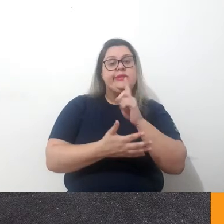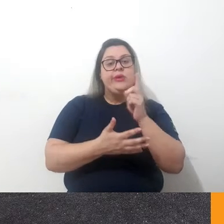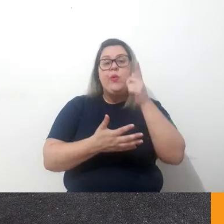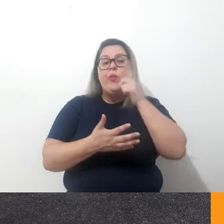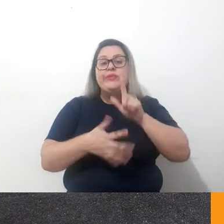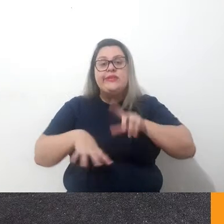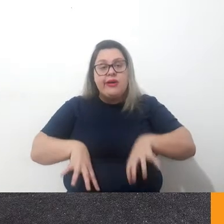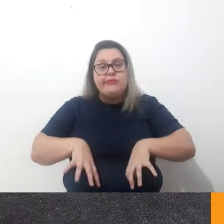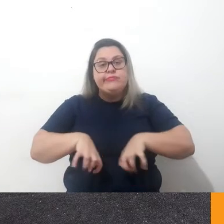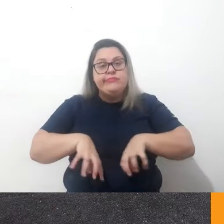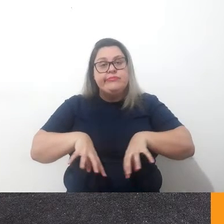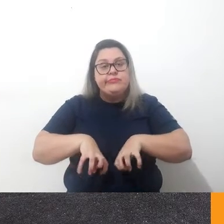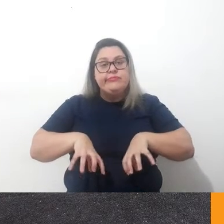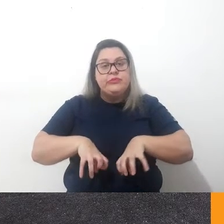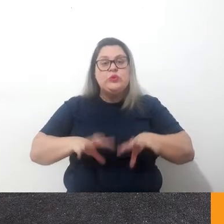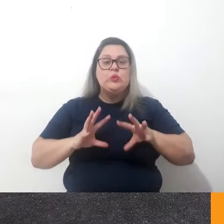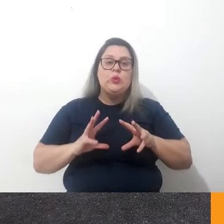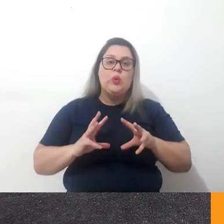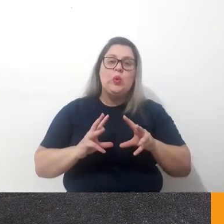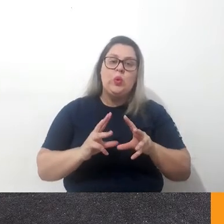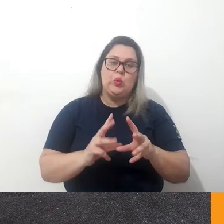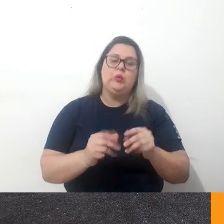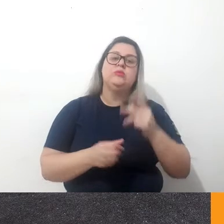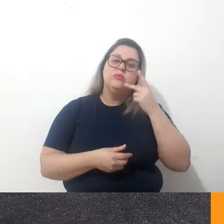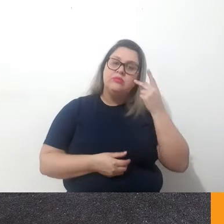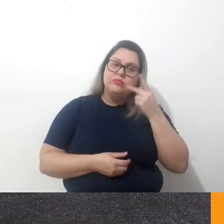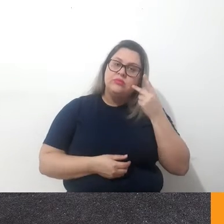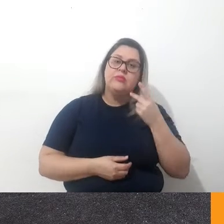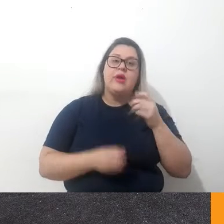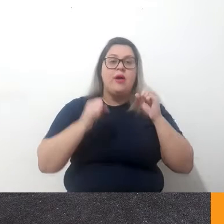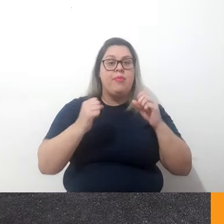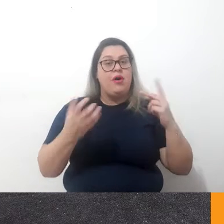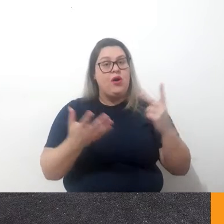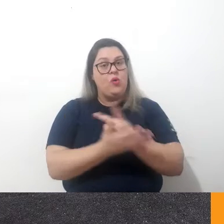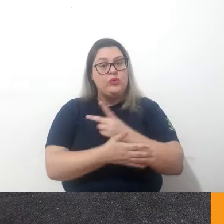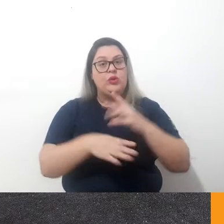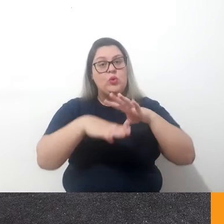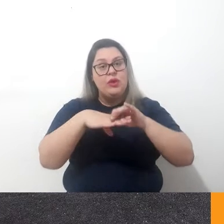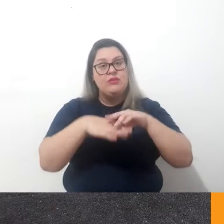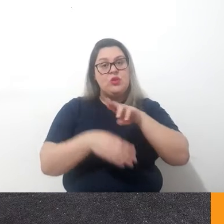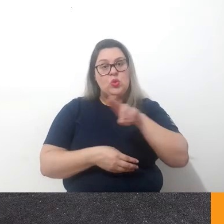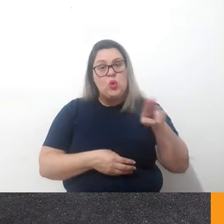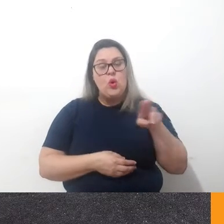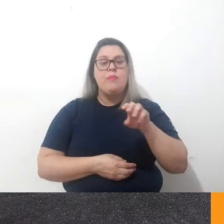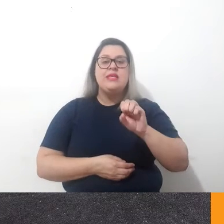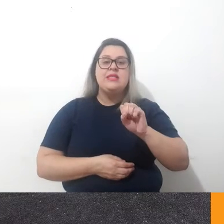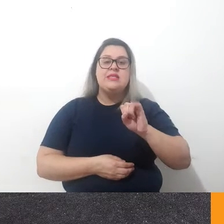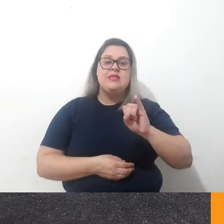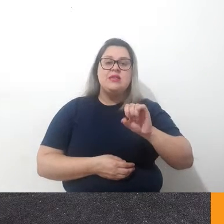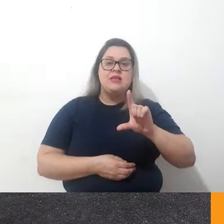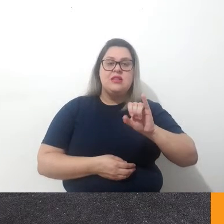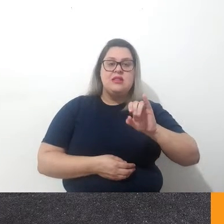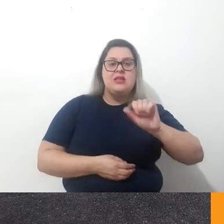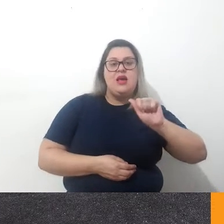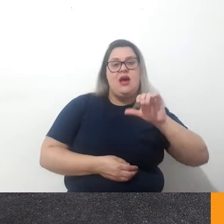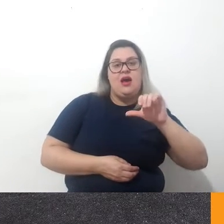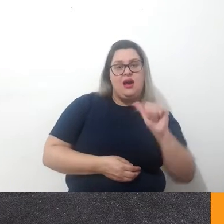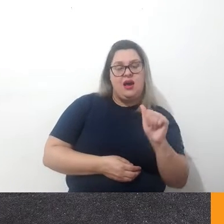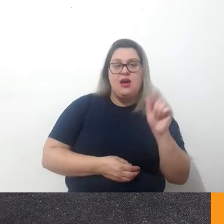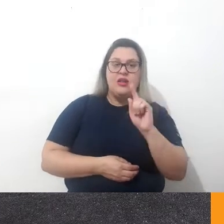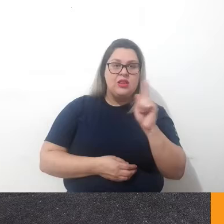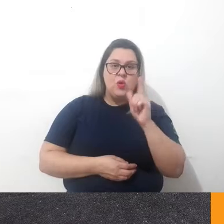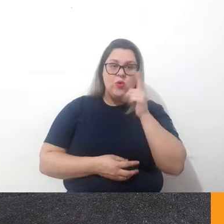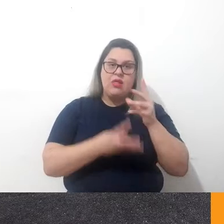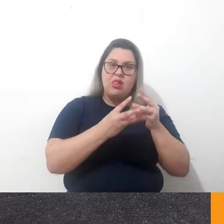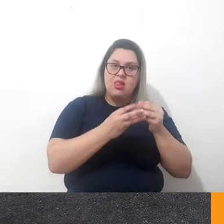nutrientes, tá? Ou você pode ter uma doença chamada doença celíaca, que é uma doença que ela não consegue digerir o